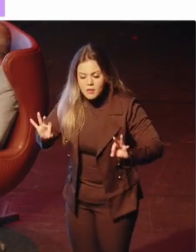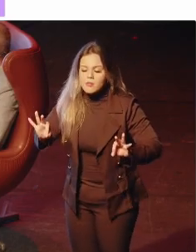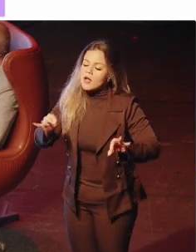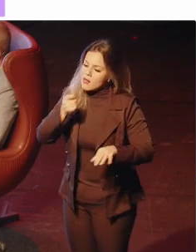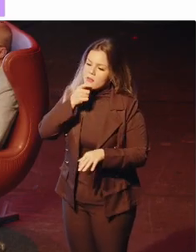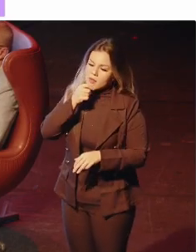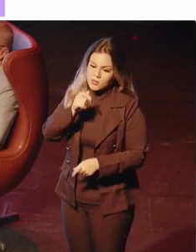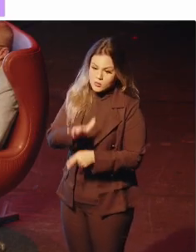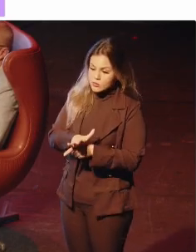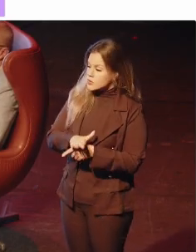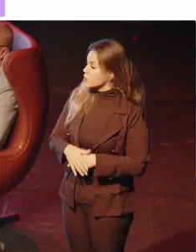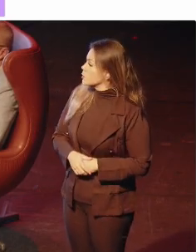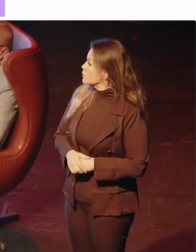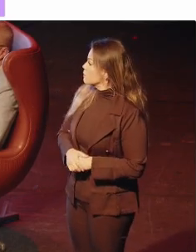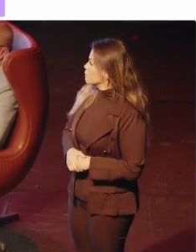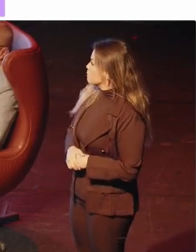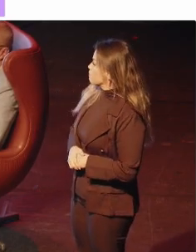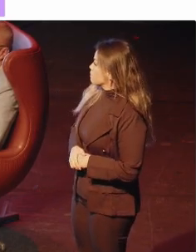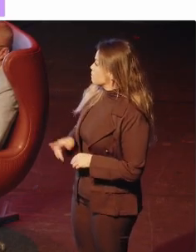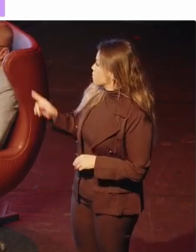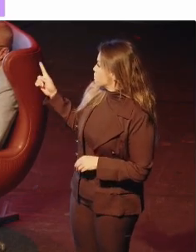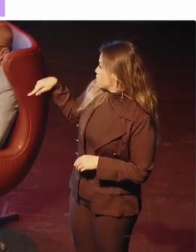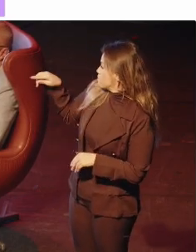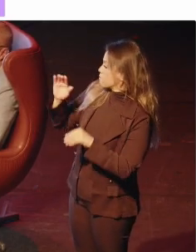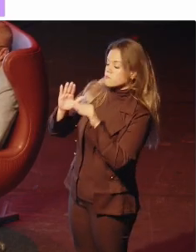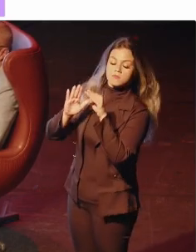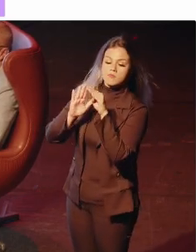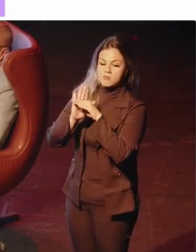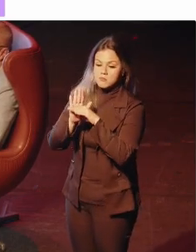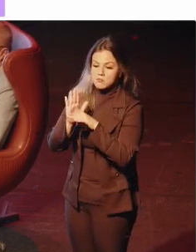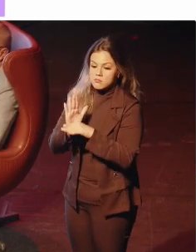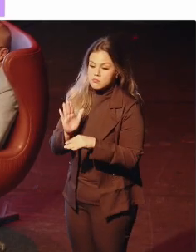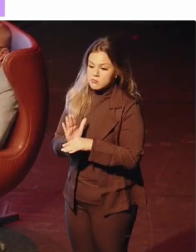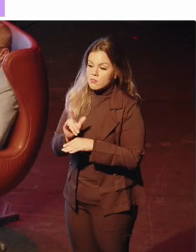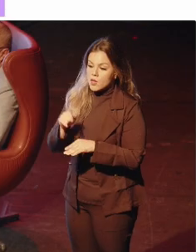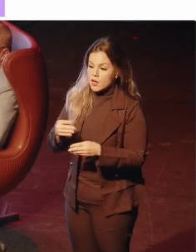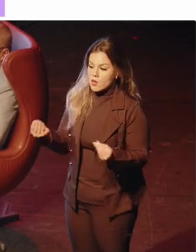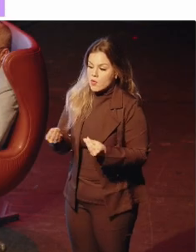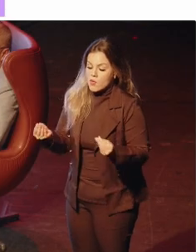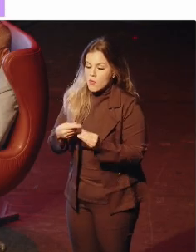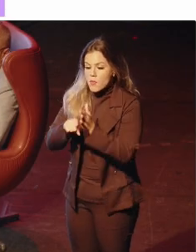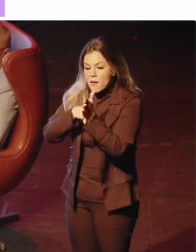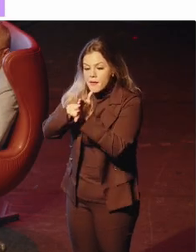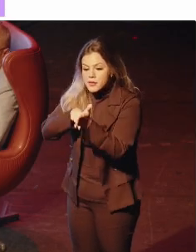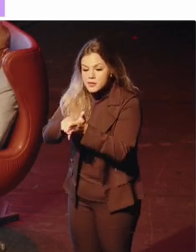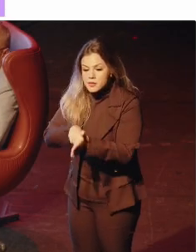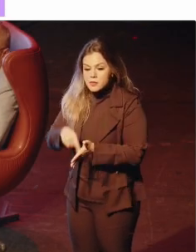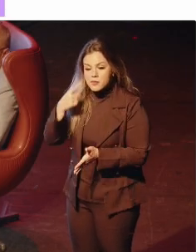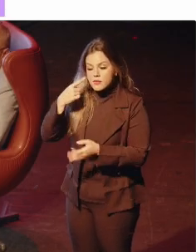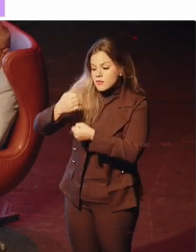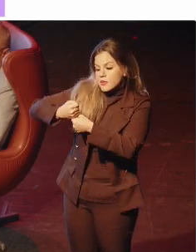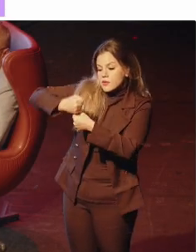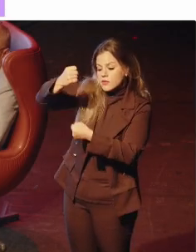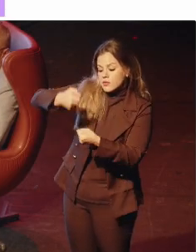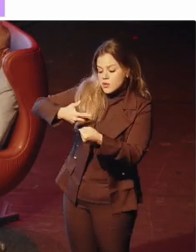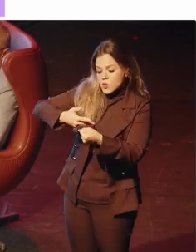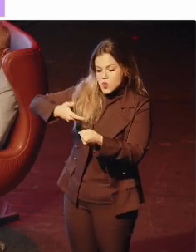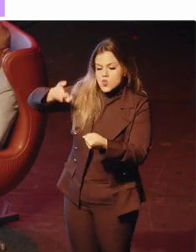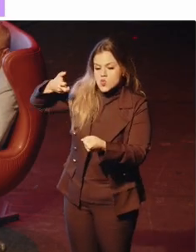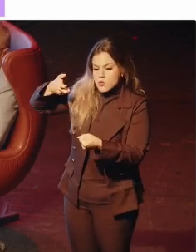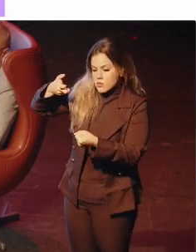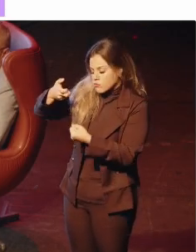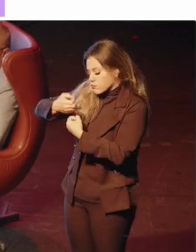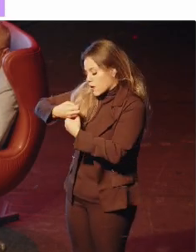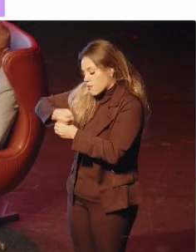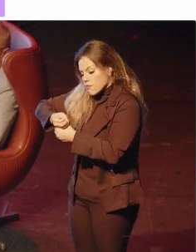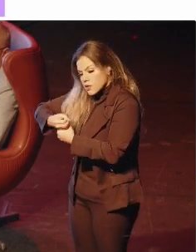E tem um perfil, esse aqui, é o que a gente dosa no líquido cefalorraquidiano, que vai ter um perfil que